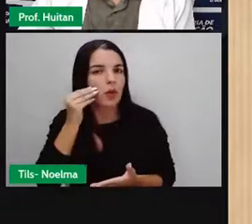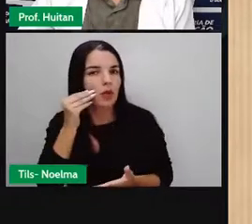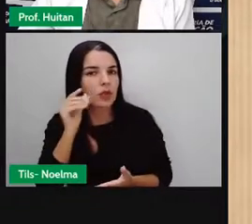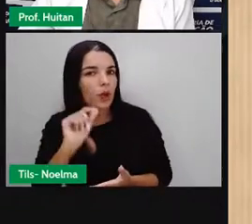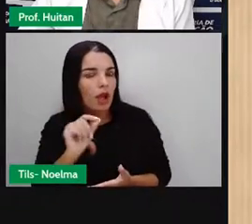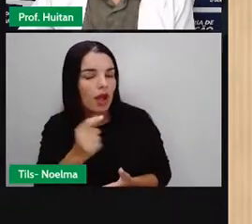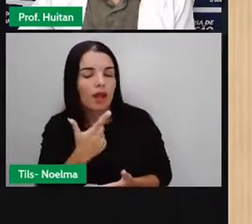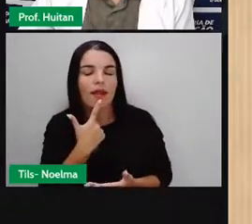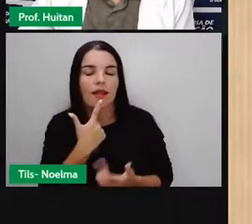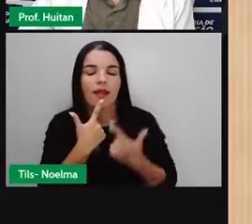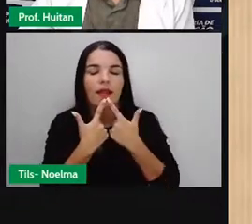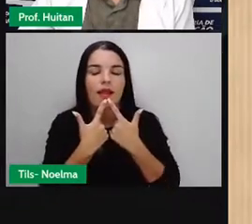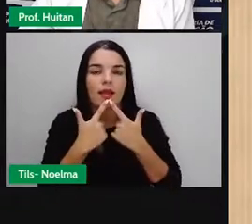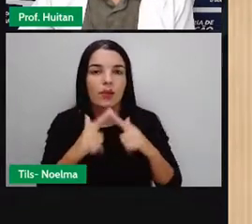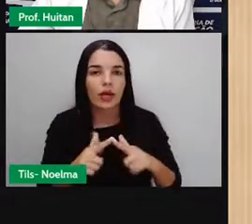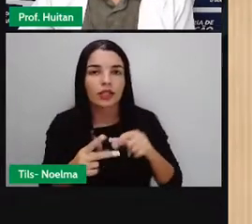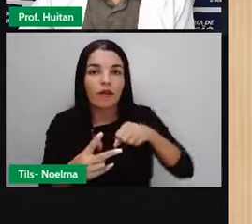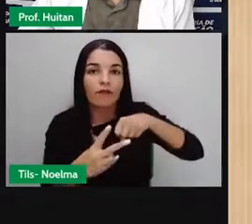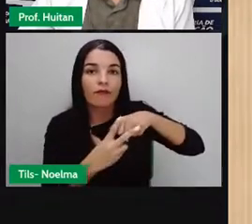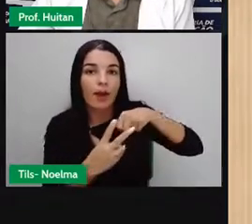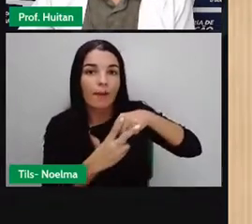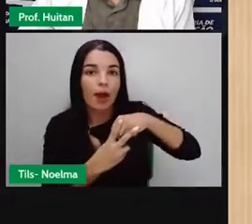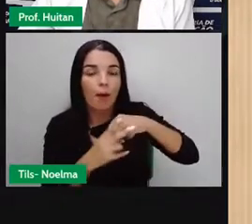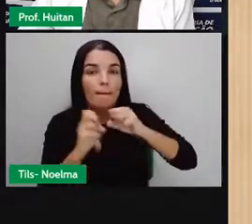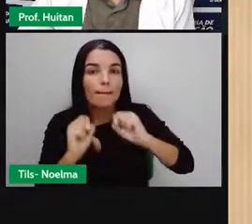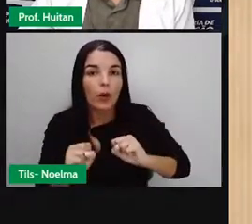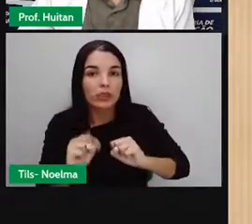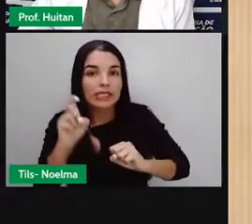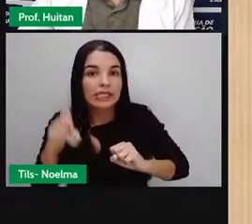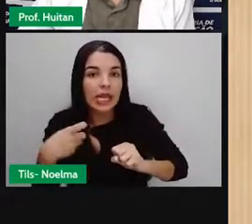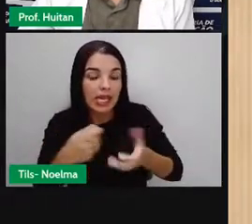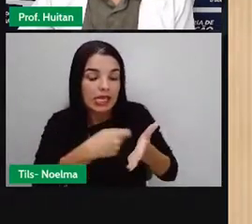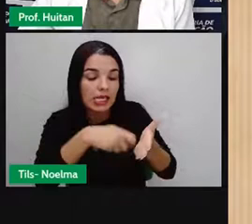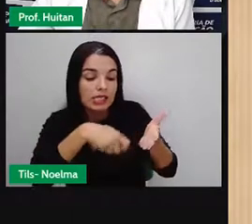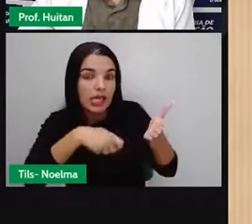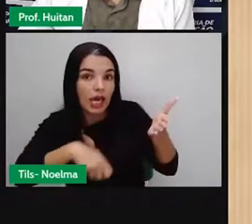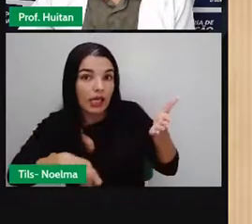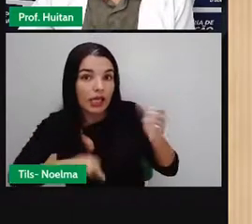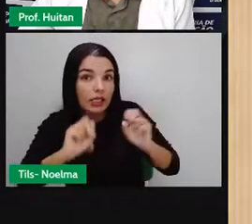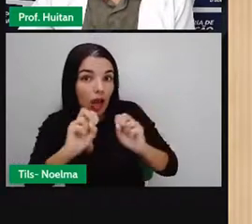linguagem verbal, que pode ser escrita ou falada.